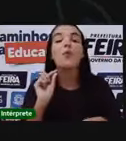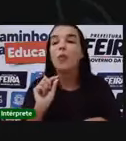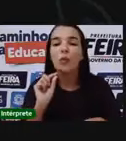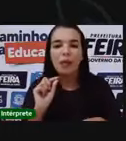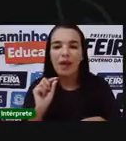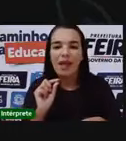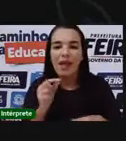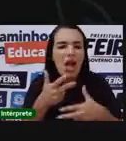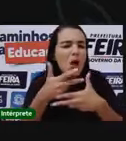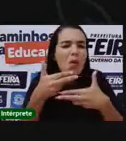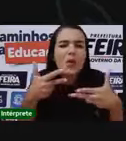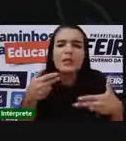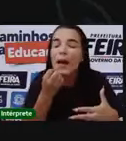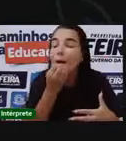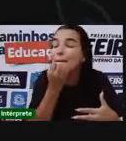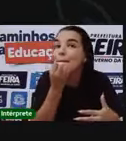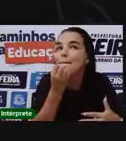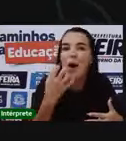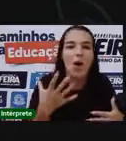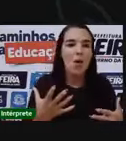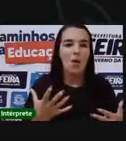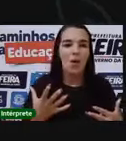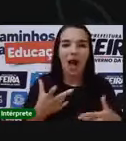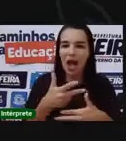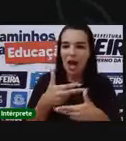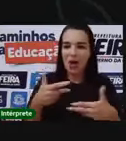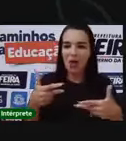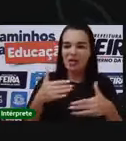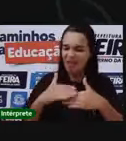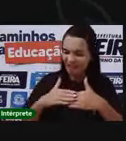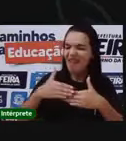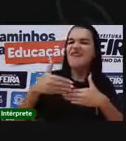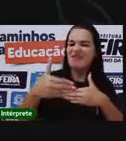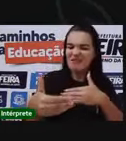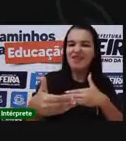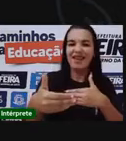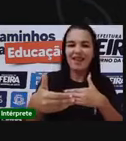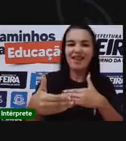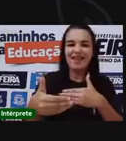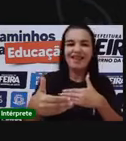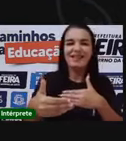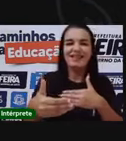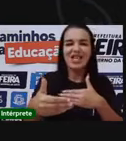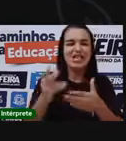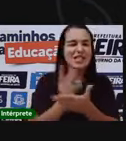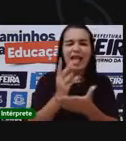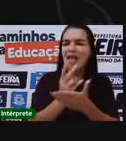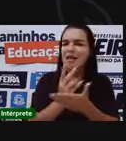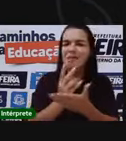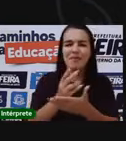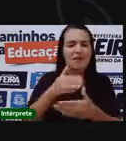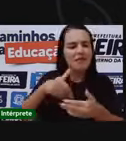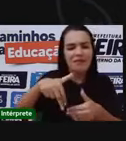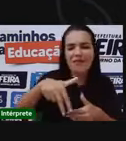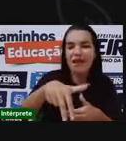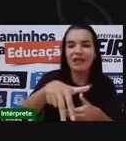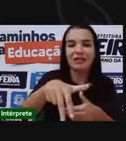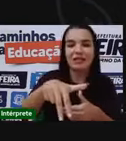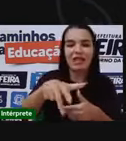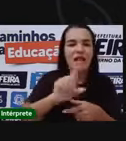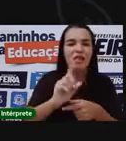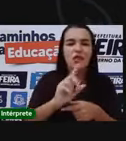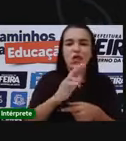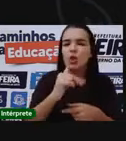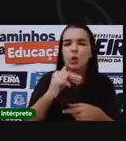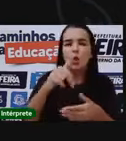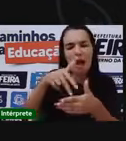coisa boa, de coisa que nos leva para a frente, de coisa que nos faz avançar. E que é uma coisa que não